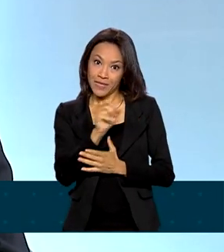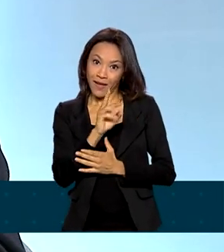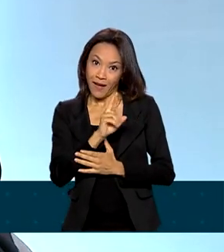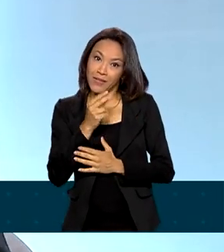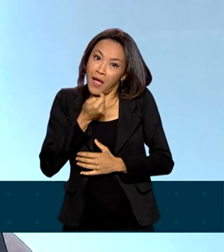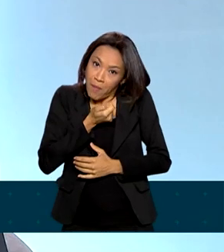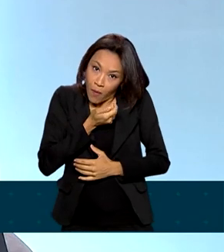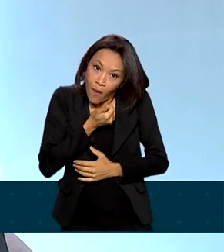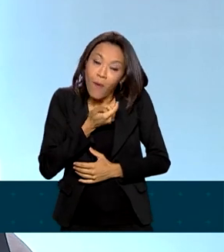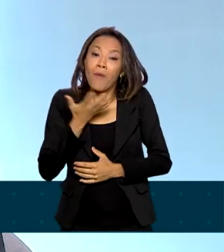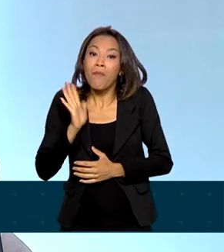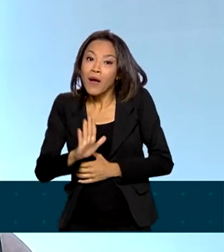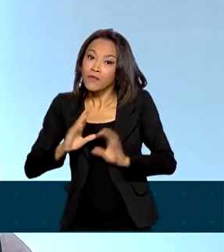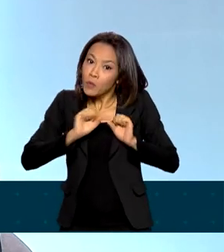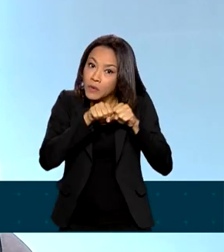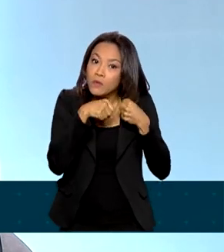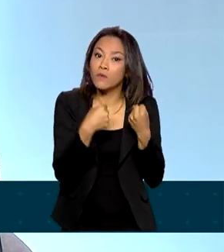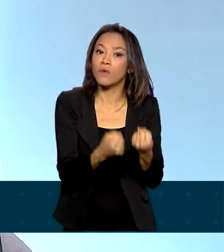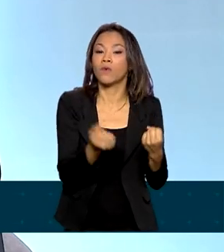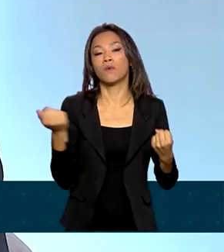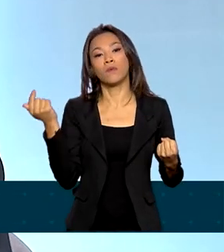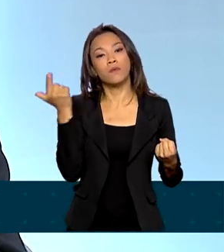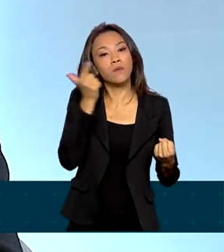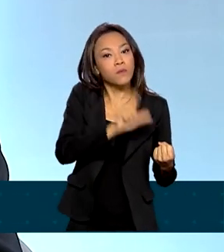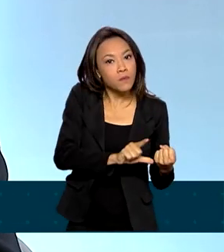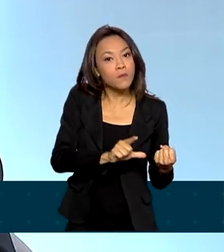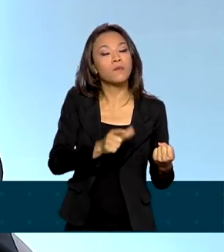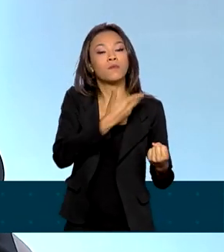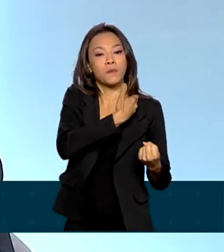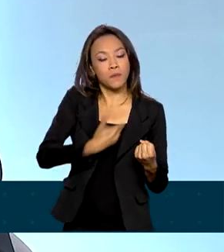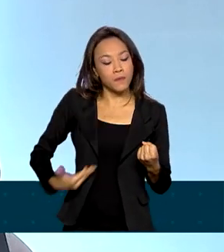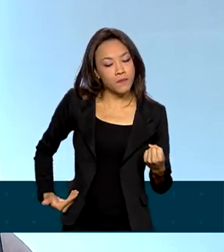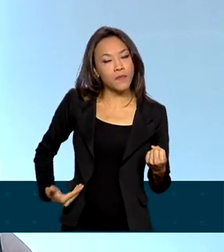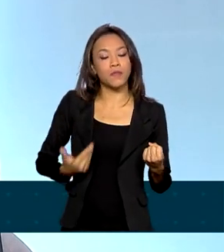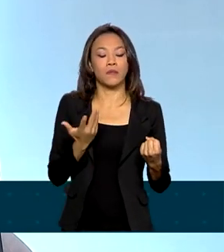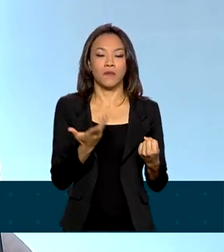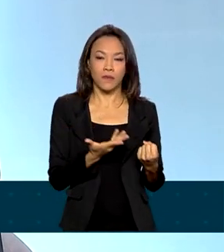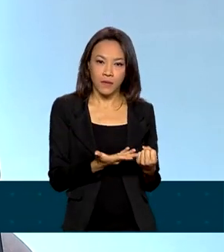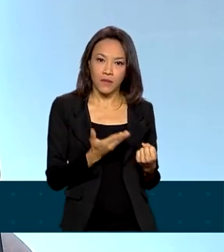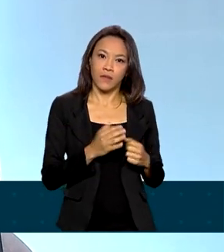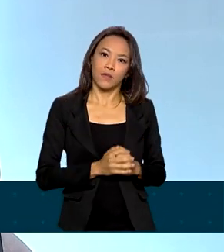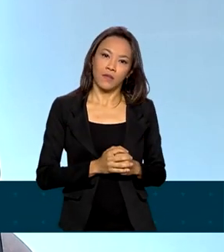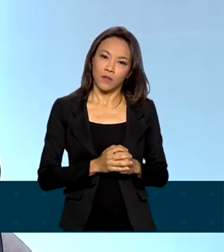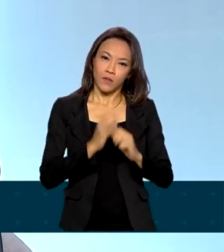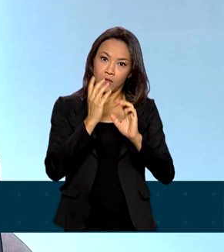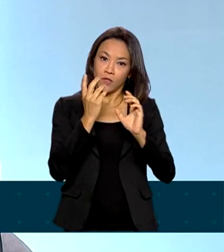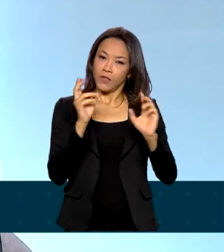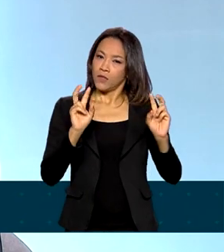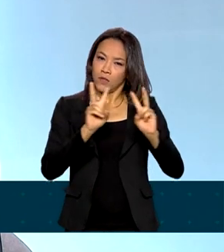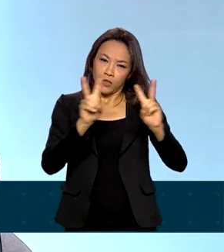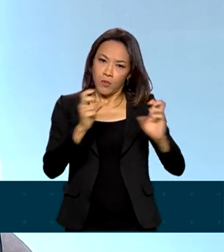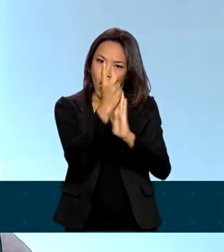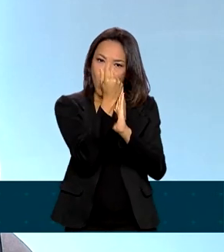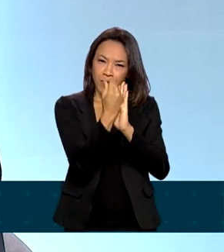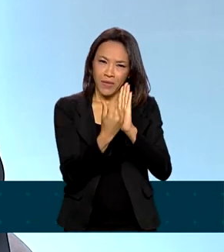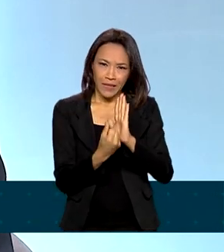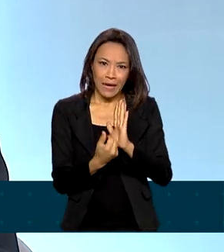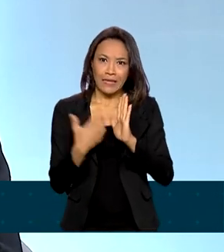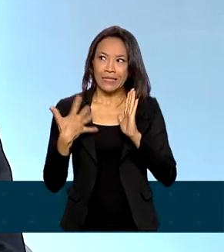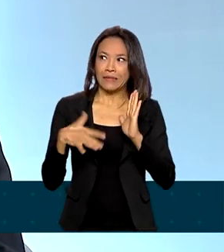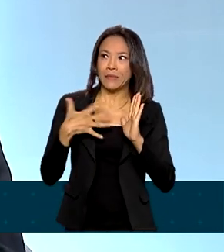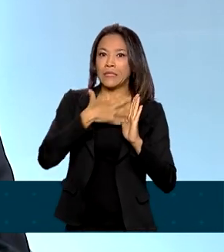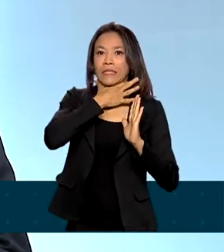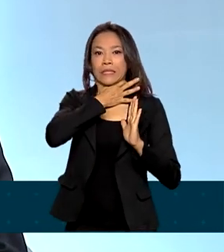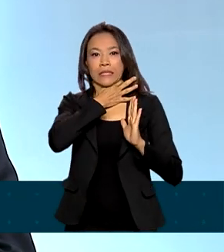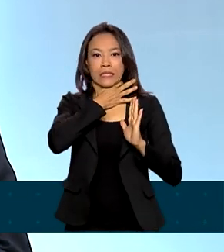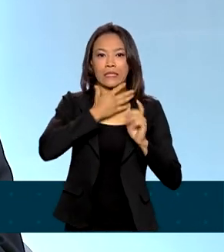mas isso foi um grande esforço que já foi feito pelo governo, dentro das questões de restrição orçamentária que vivemos, nós também